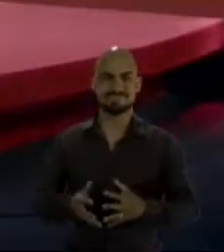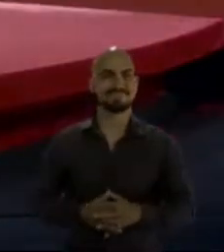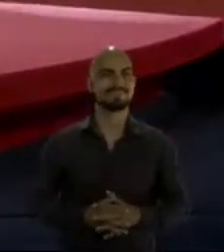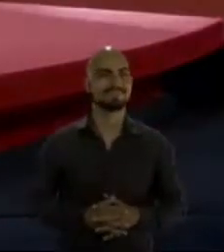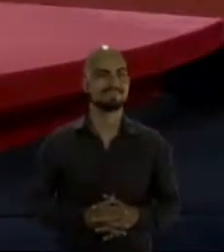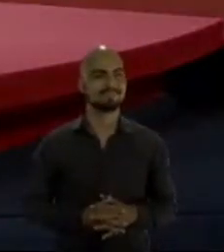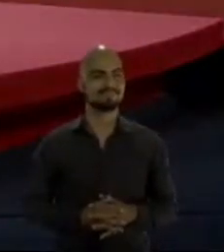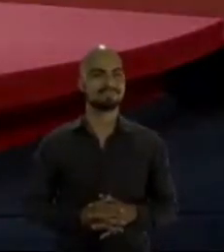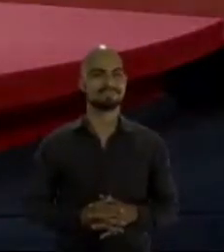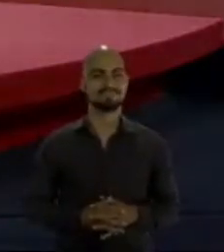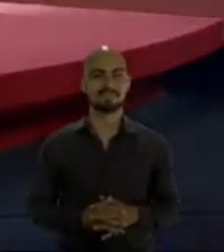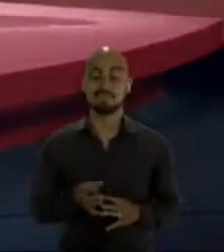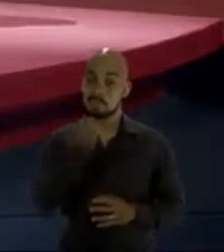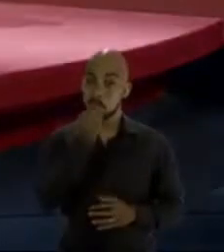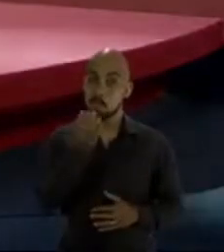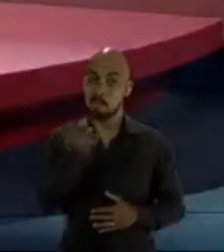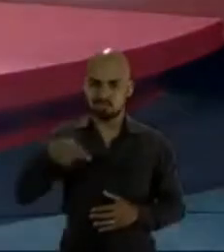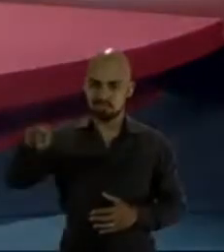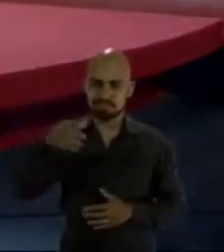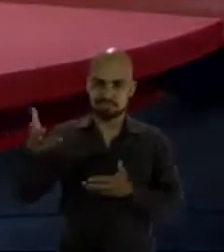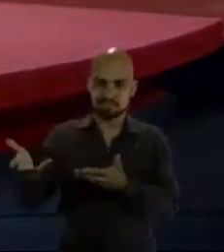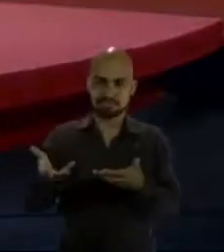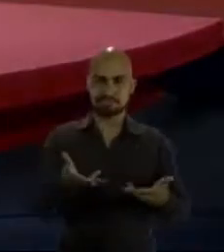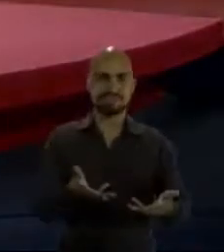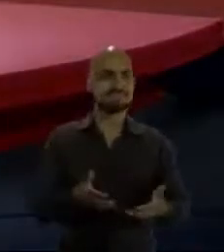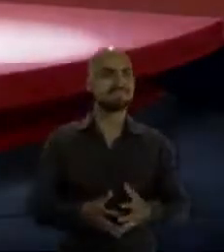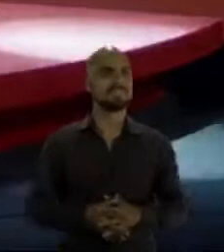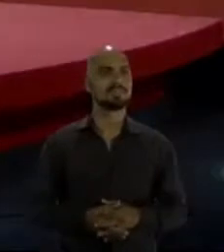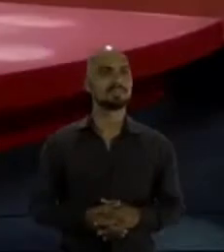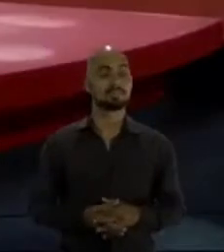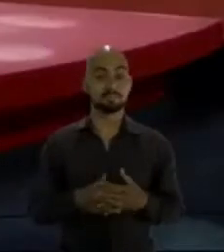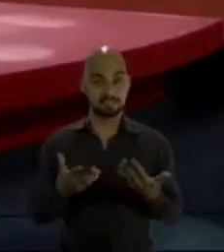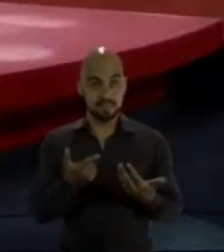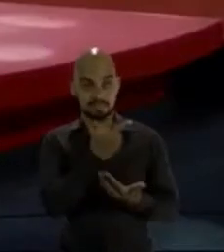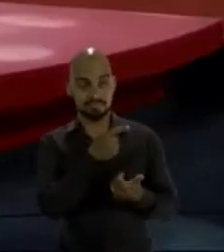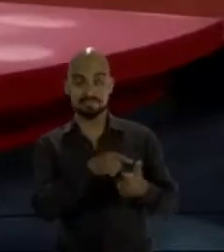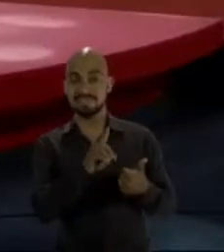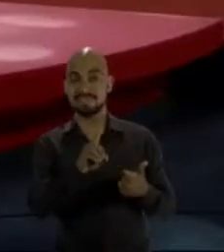Tudo ótimo! Que bom ter vocês aqui no palco. Obrigada. Tô só com o Davi.